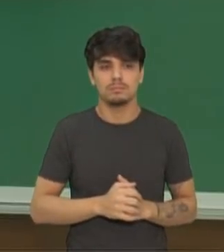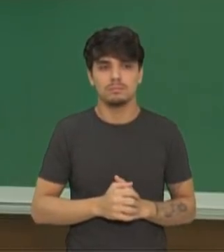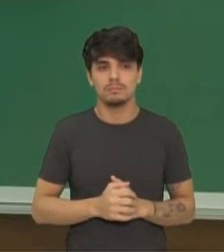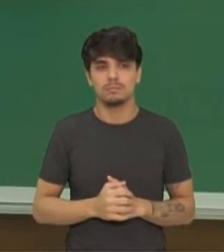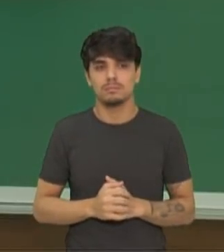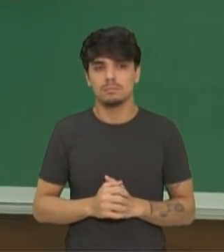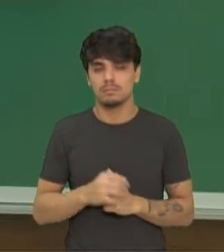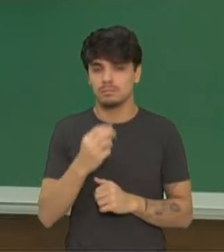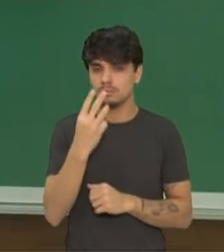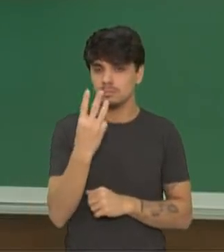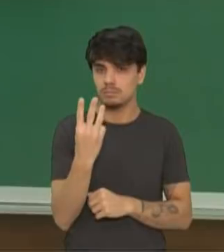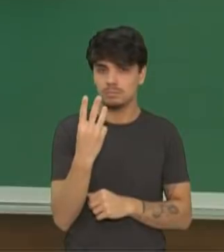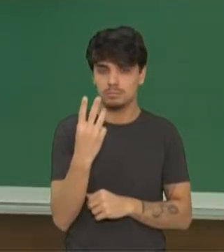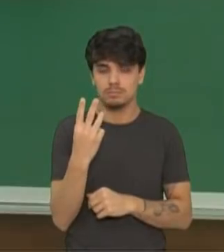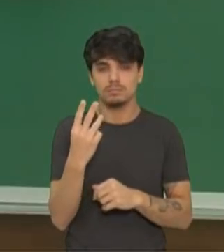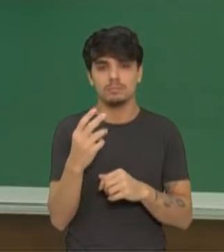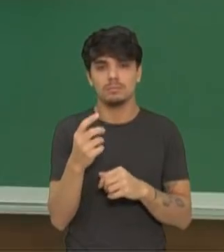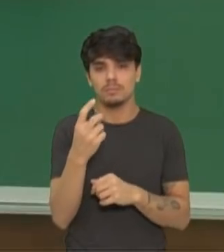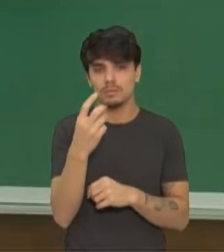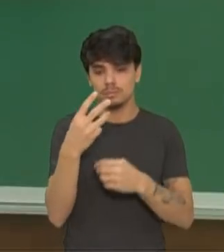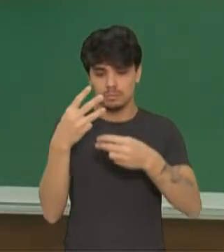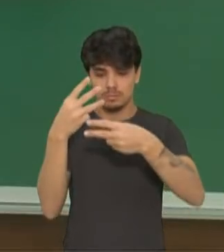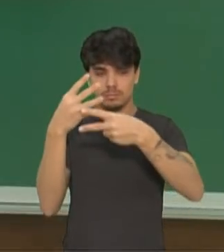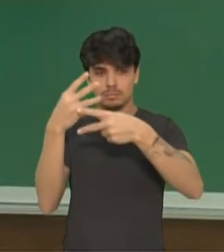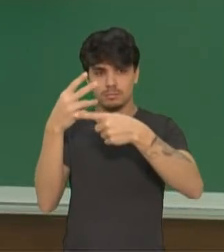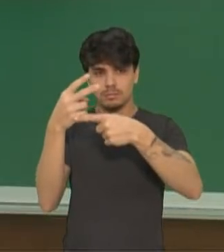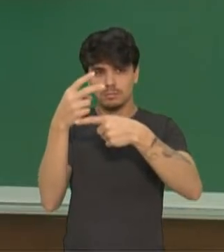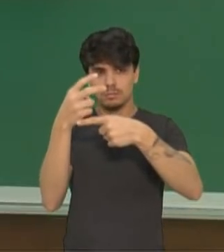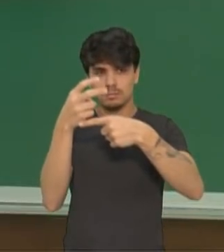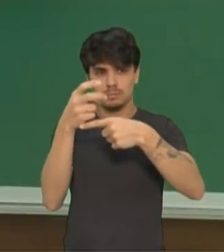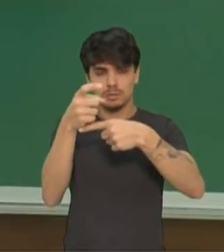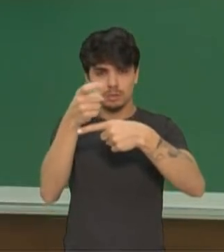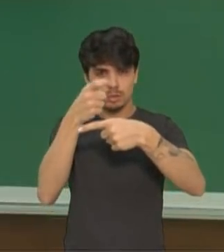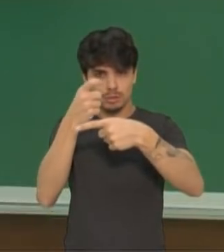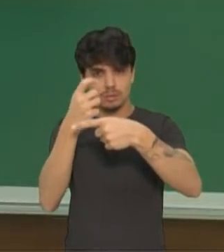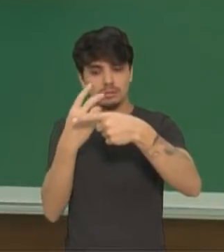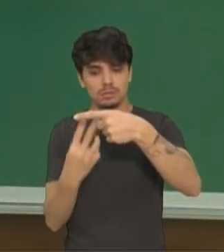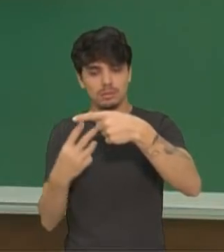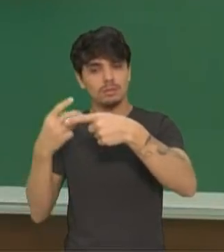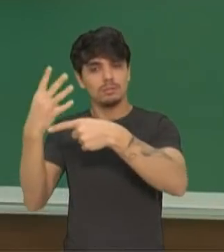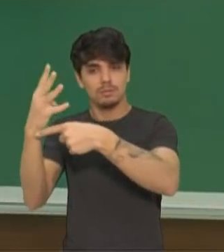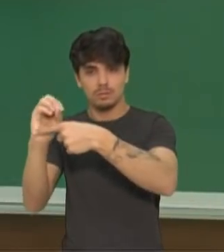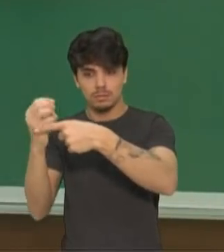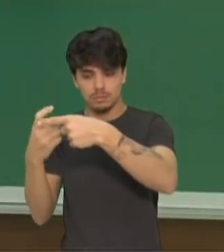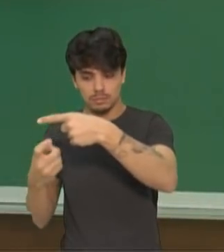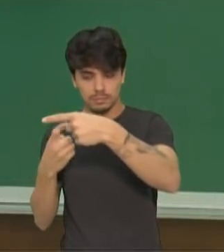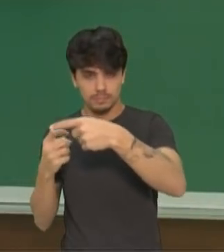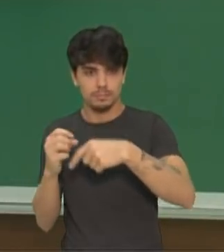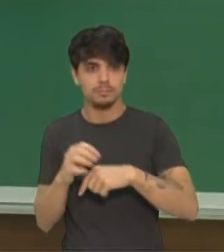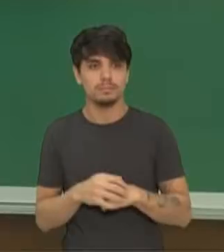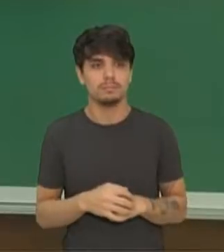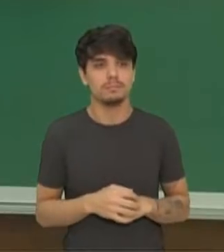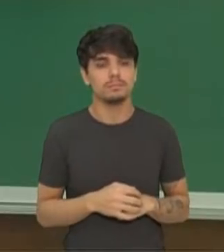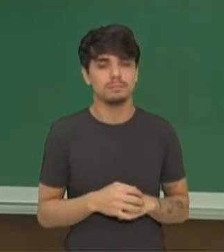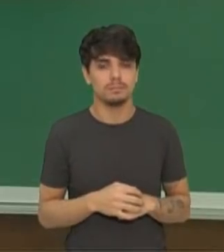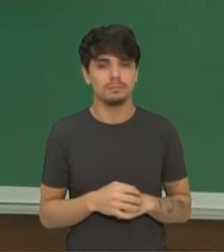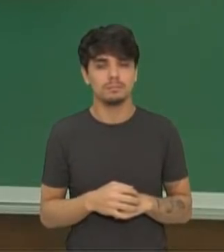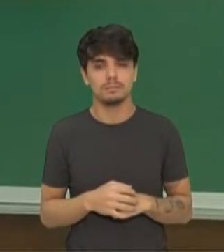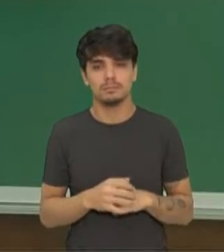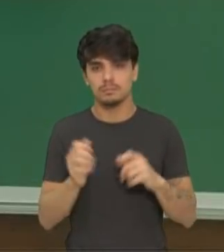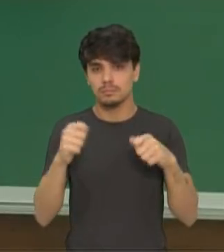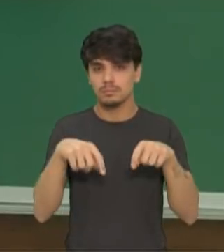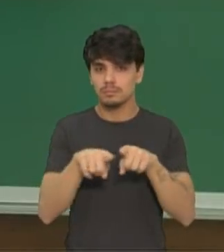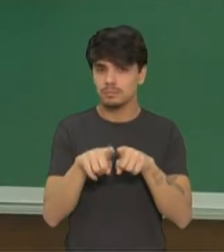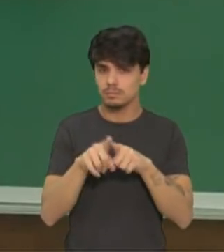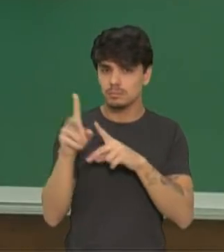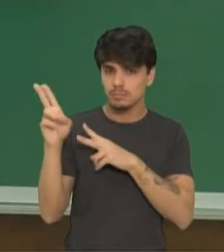e 80 por 6 também dá para simplificar por 2, são pares, dá 43, tá? Podemos